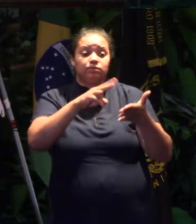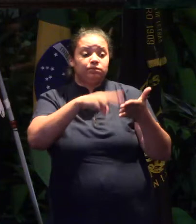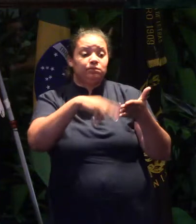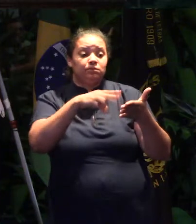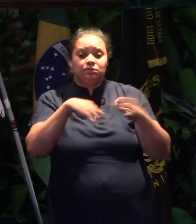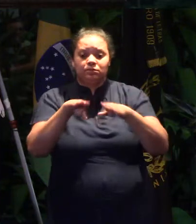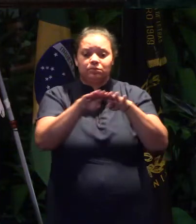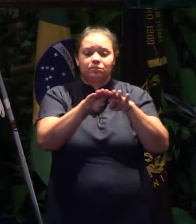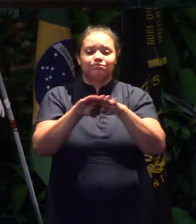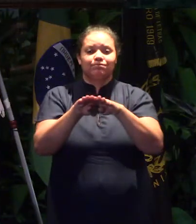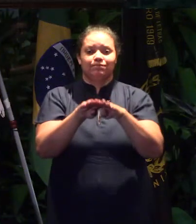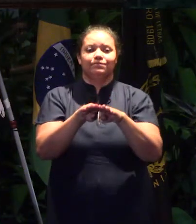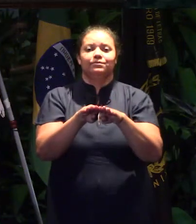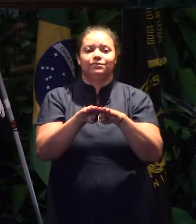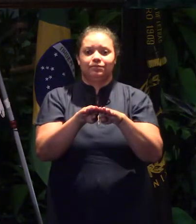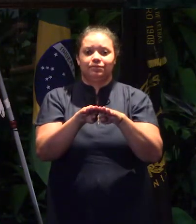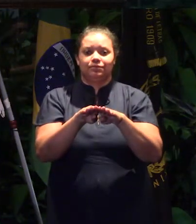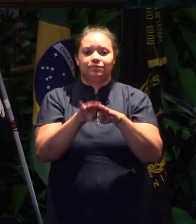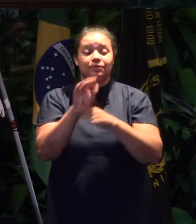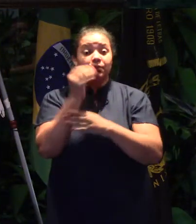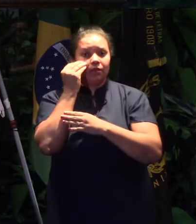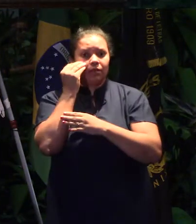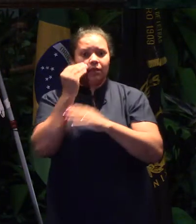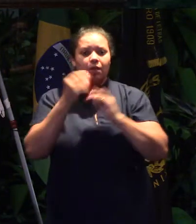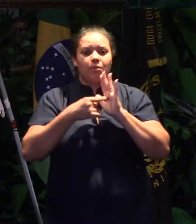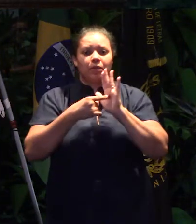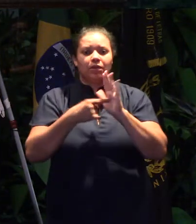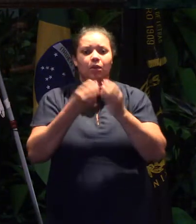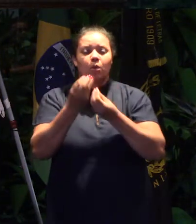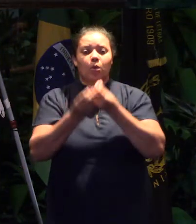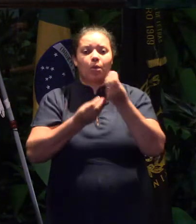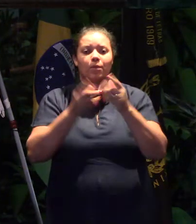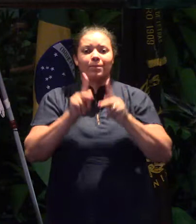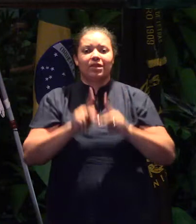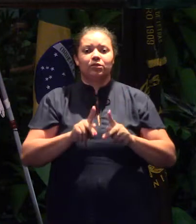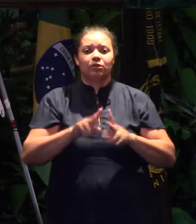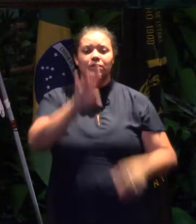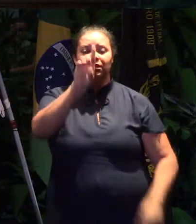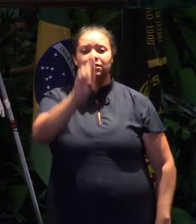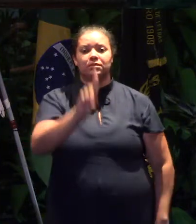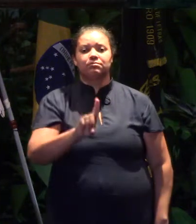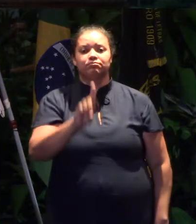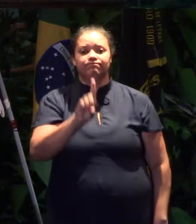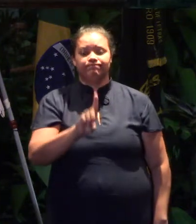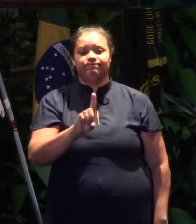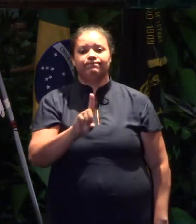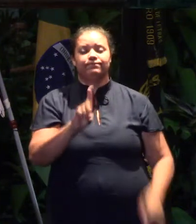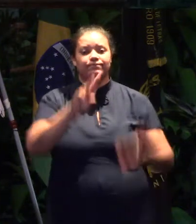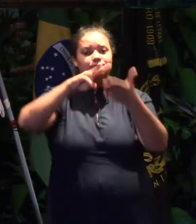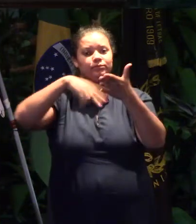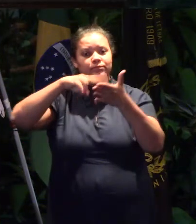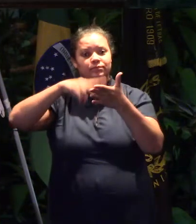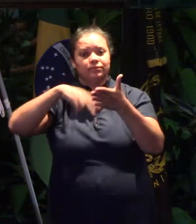pessoas. Tentarei mostrar também como que deficientes visuais se relacionam hoje em dia com o universo da leitura,